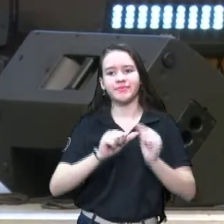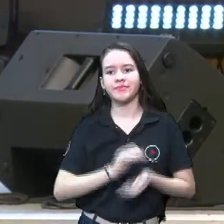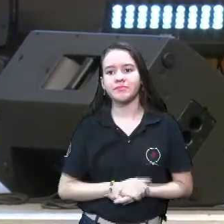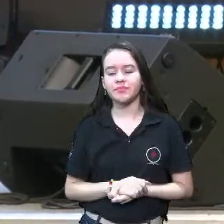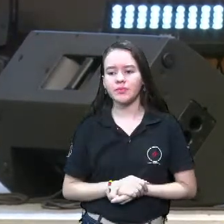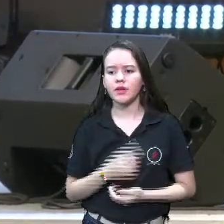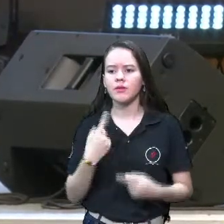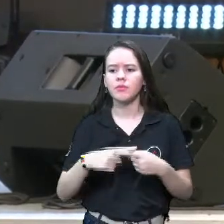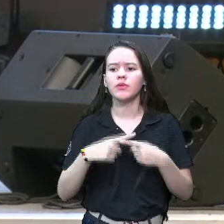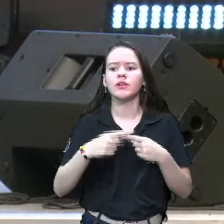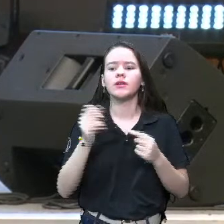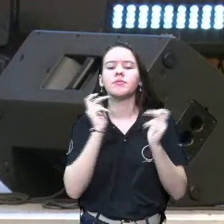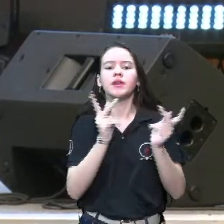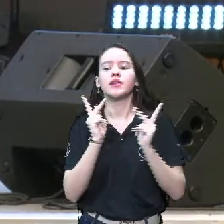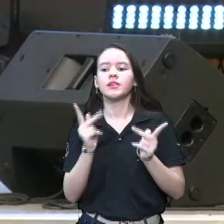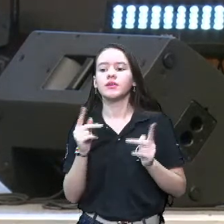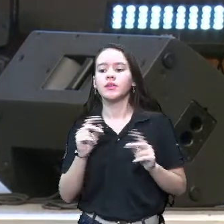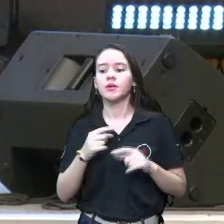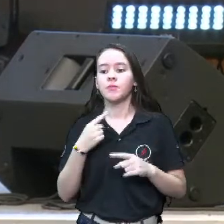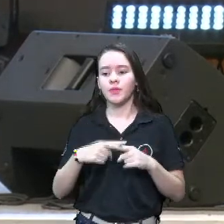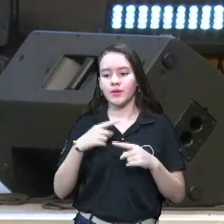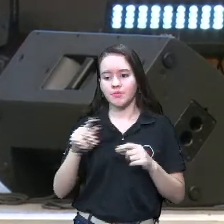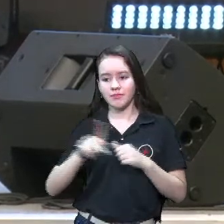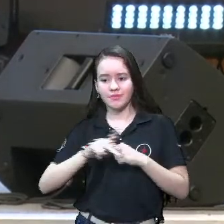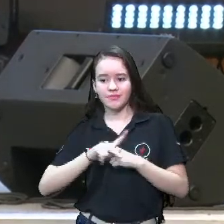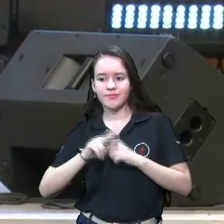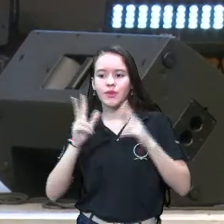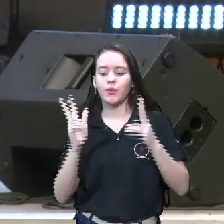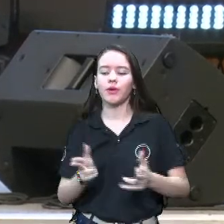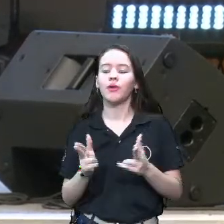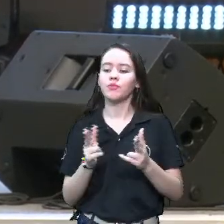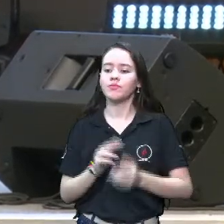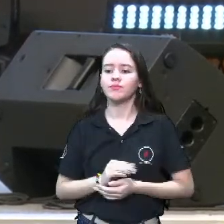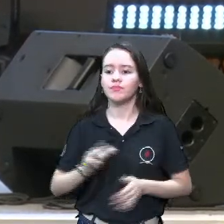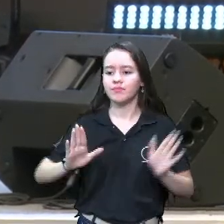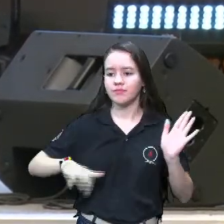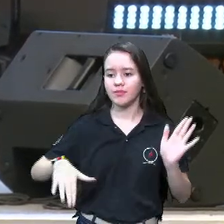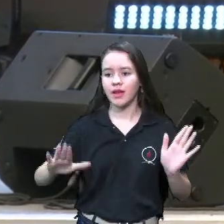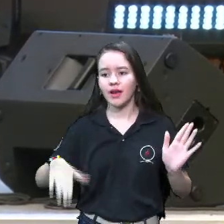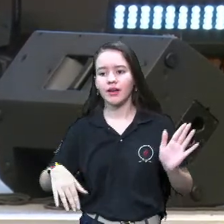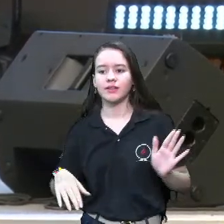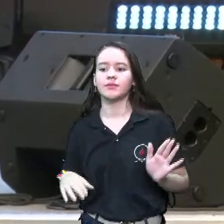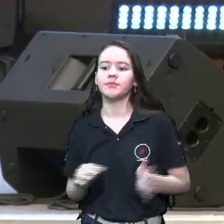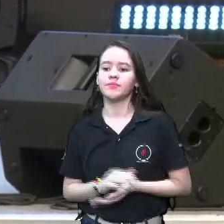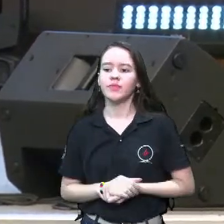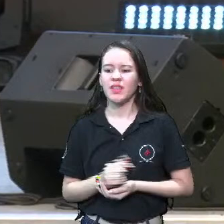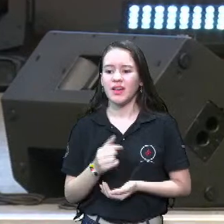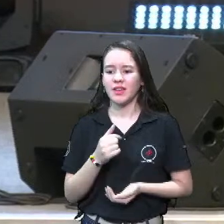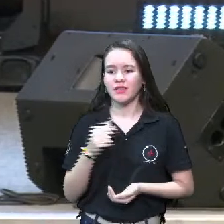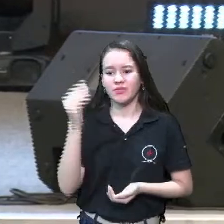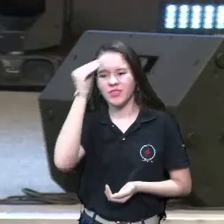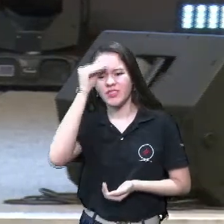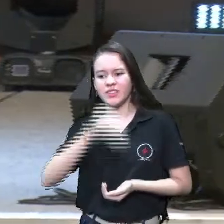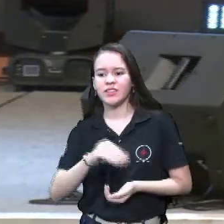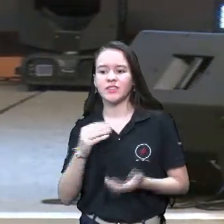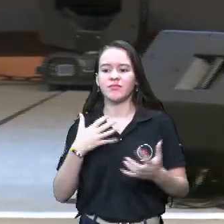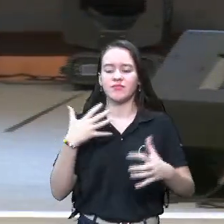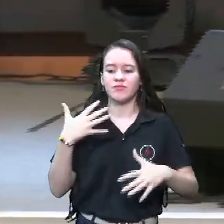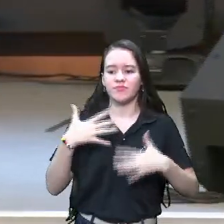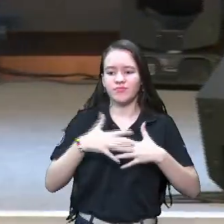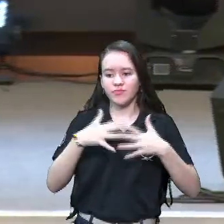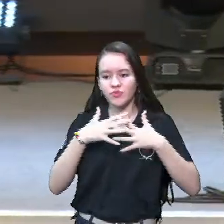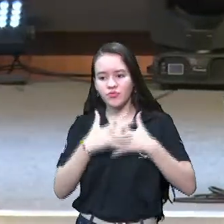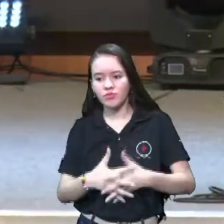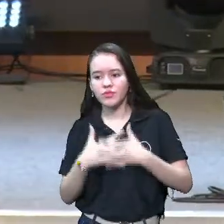senhor está pregando isso? É porque eu sou um Pedro na beira da praia, que pensou em falar, isso aqui não dá mais para mim, eu não vou viver cheio de conflito, cheio de problema,